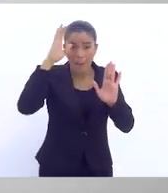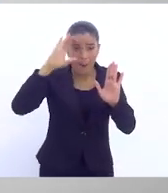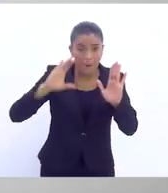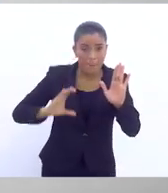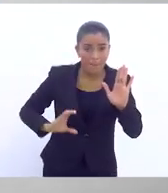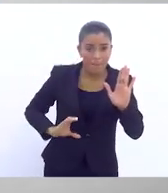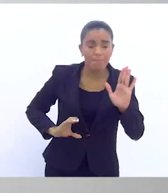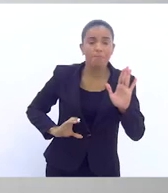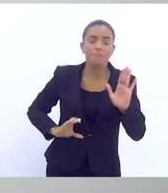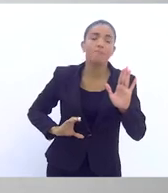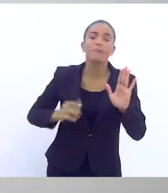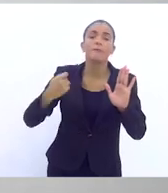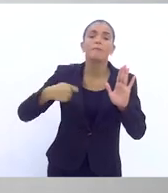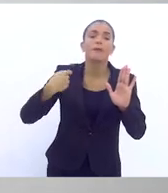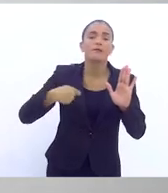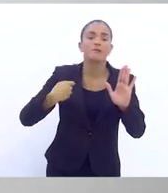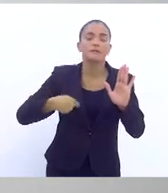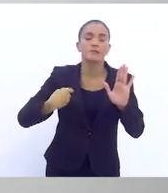fosse